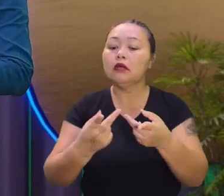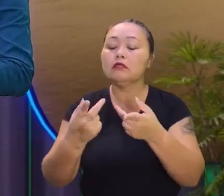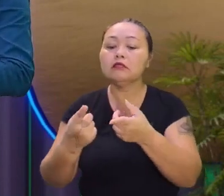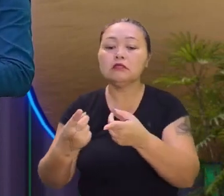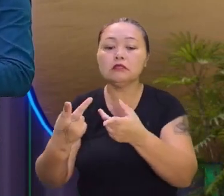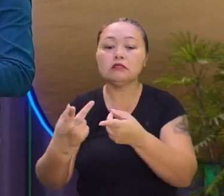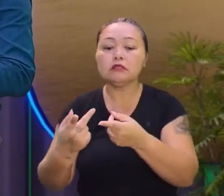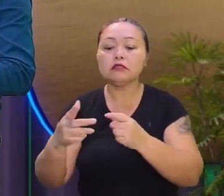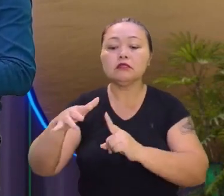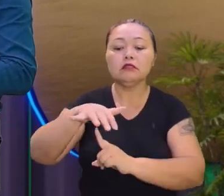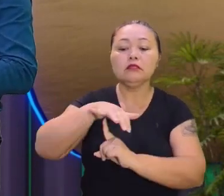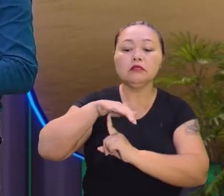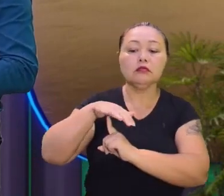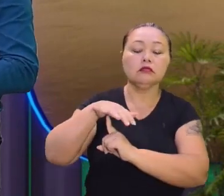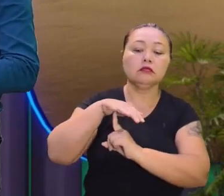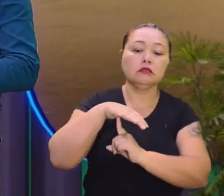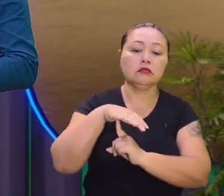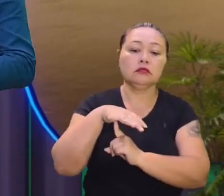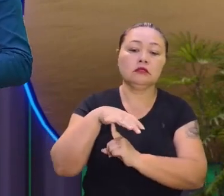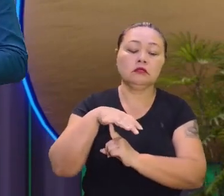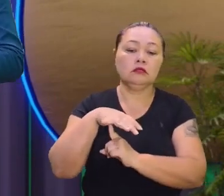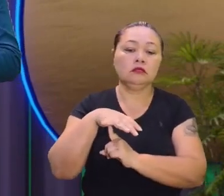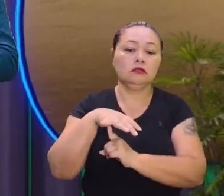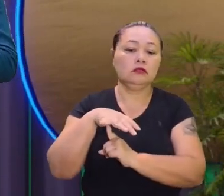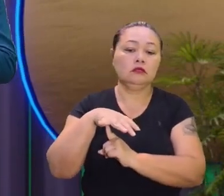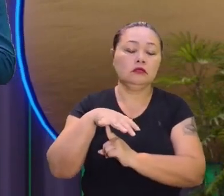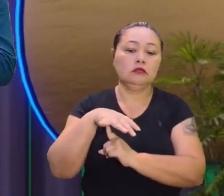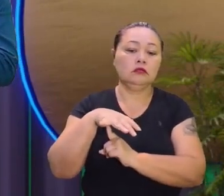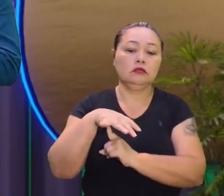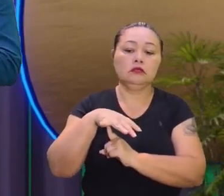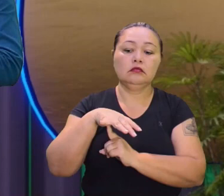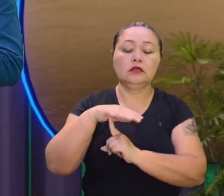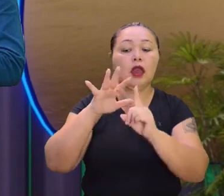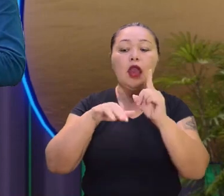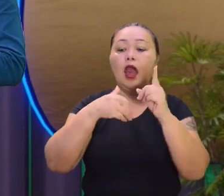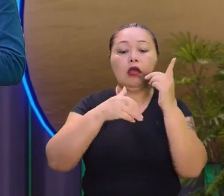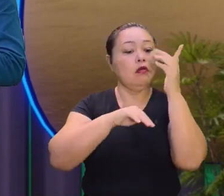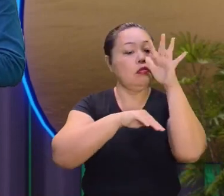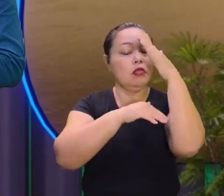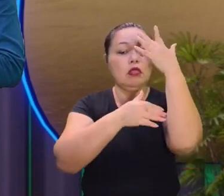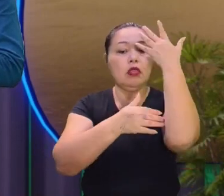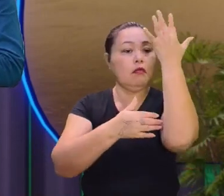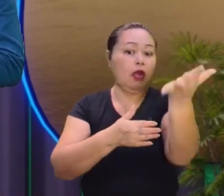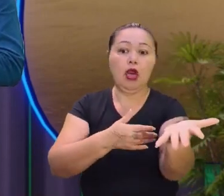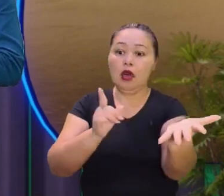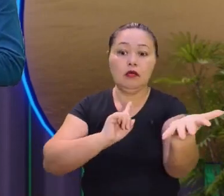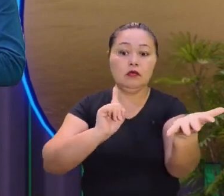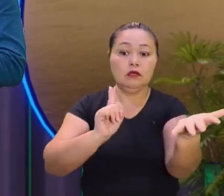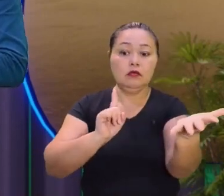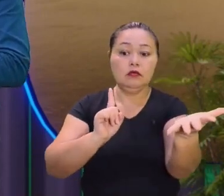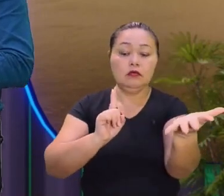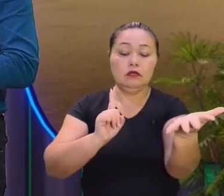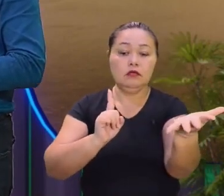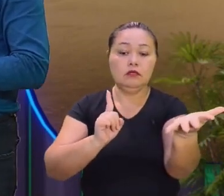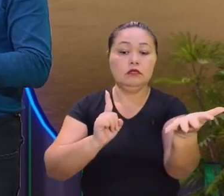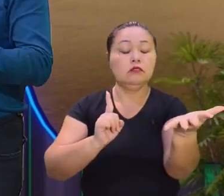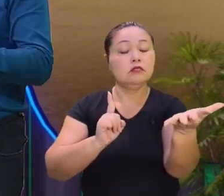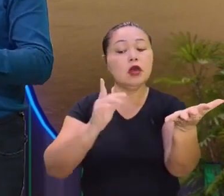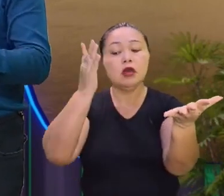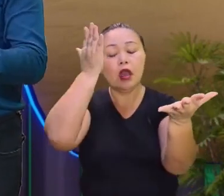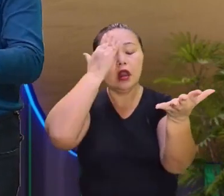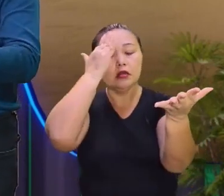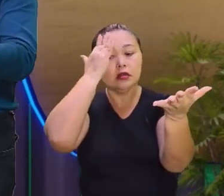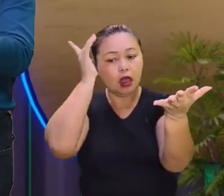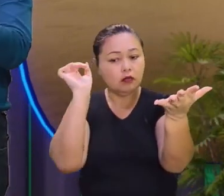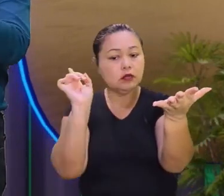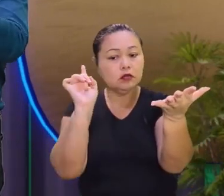vender na feira. Eles não vão derrubar aquela castanheira. Exatamente. Ele